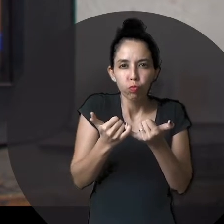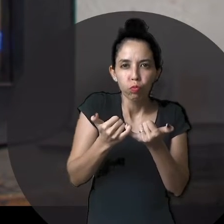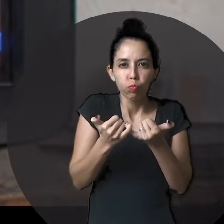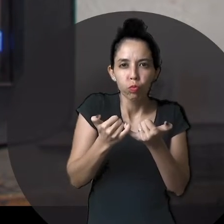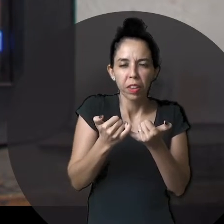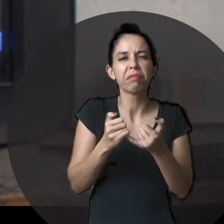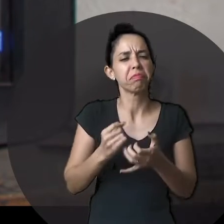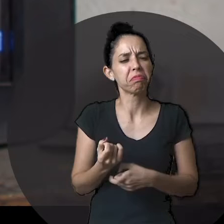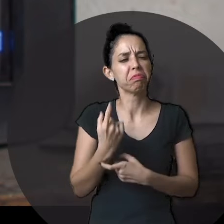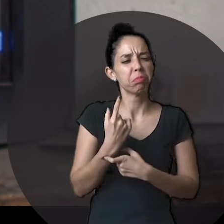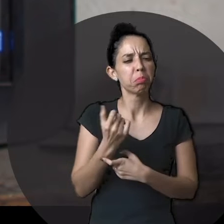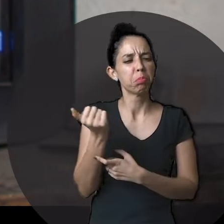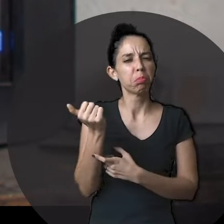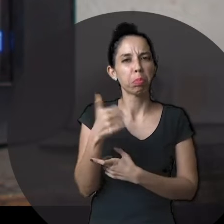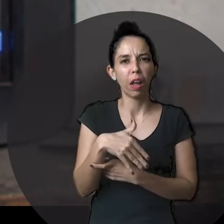Paia.